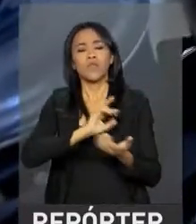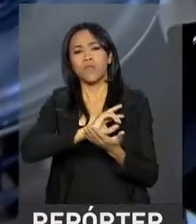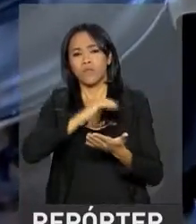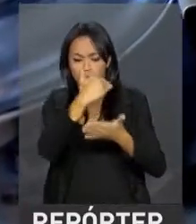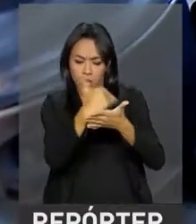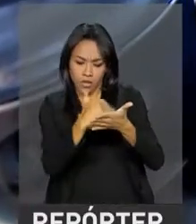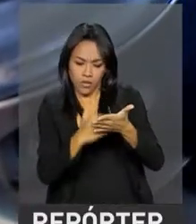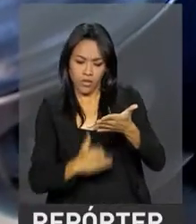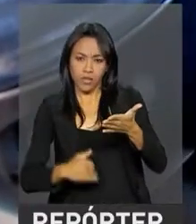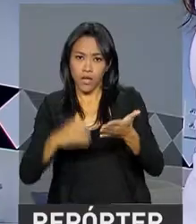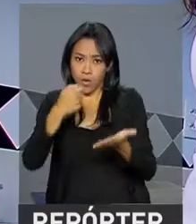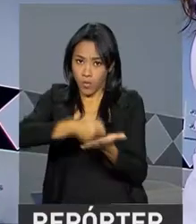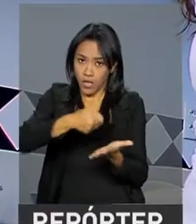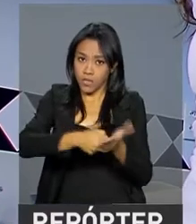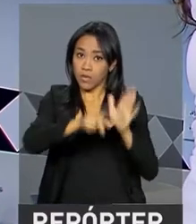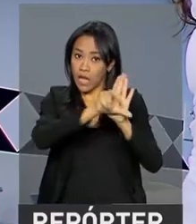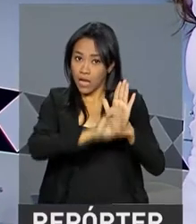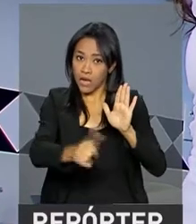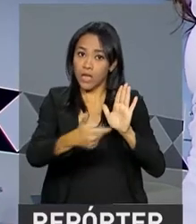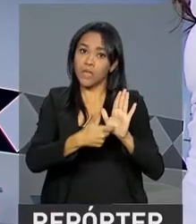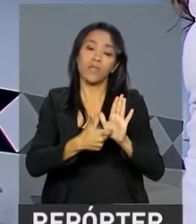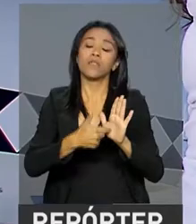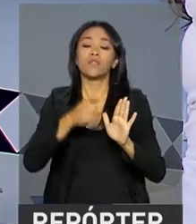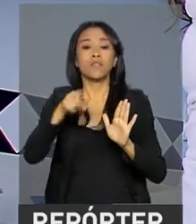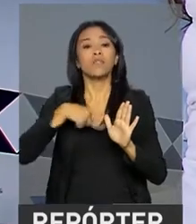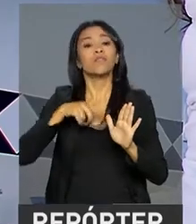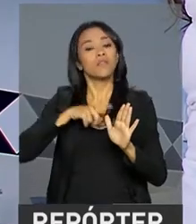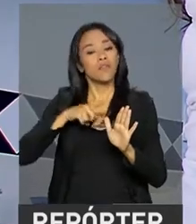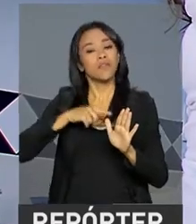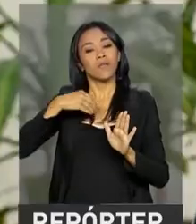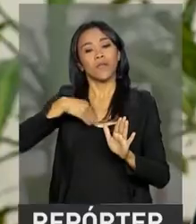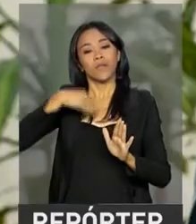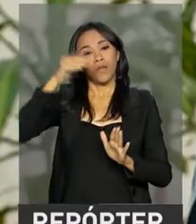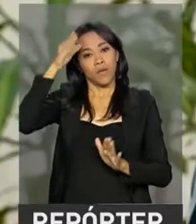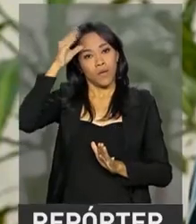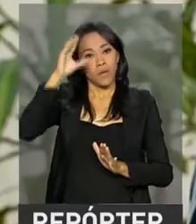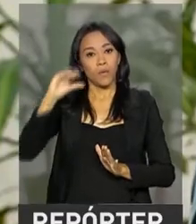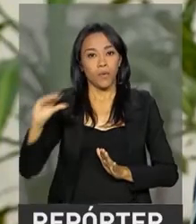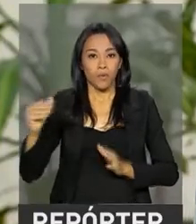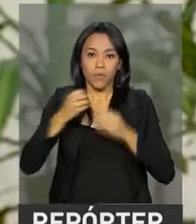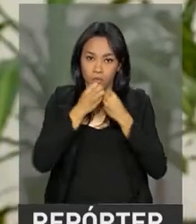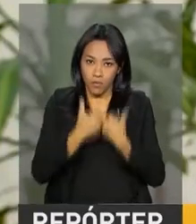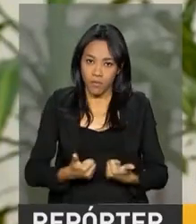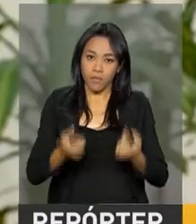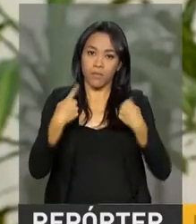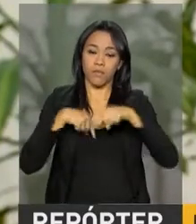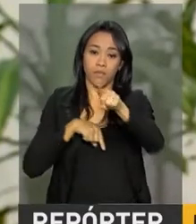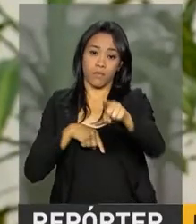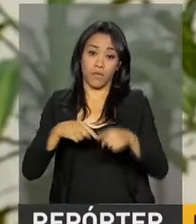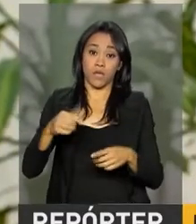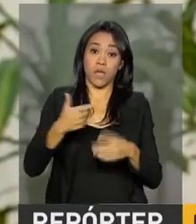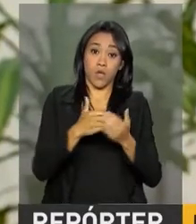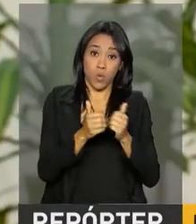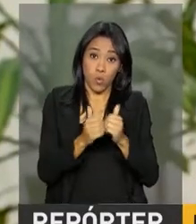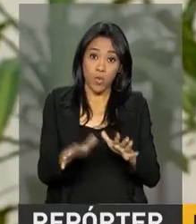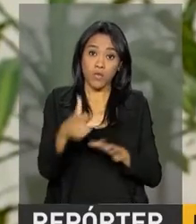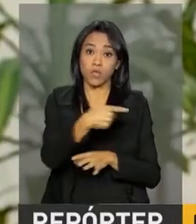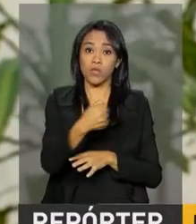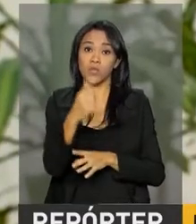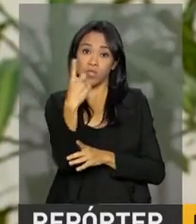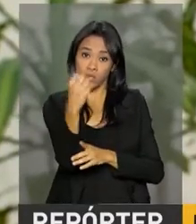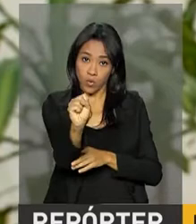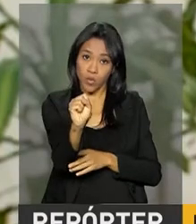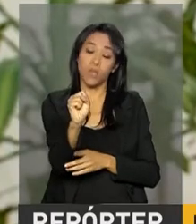em lei o canal trouxe comodidade a eles a partir de janeiro de 2018 a utilização do e